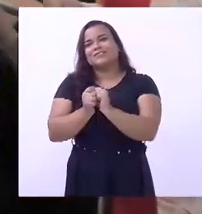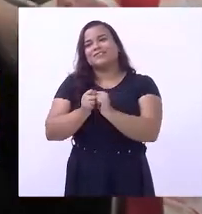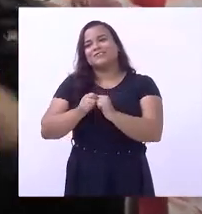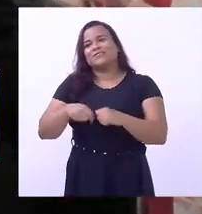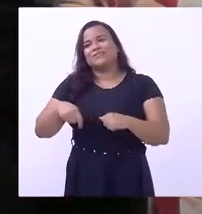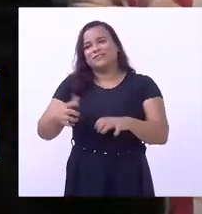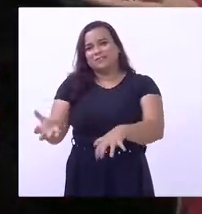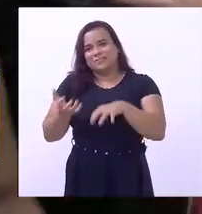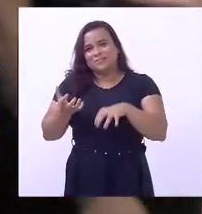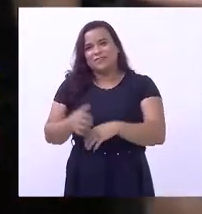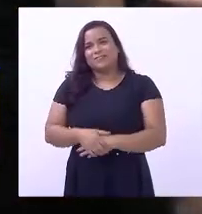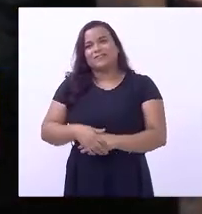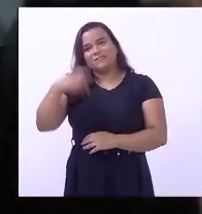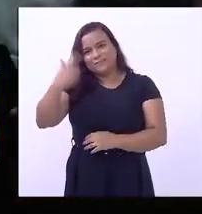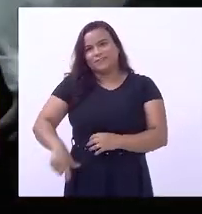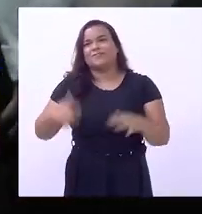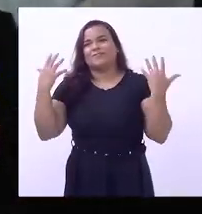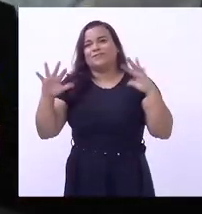Parabéns mais uma vez, Flávia.